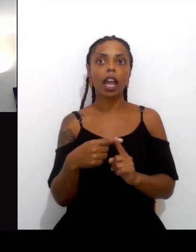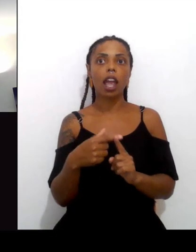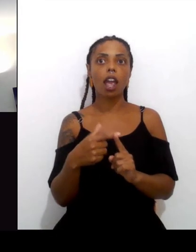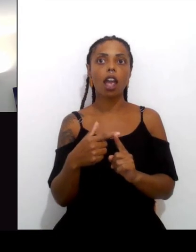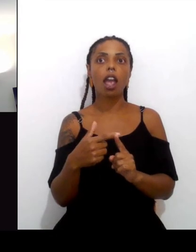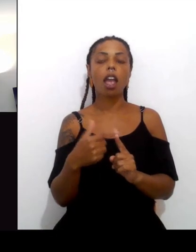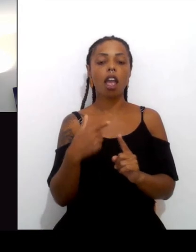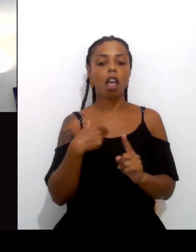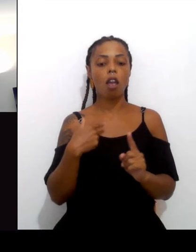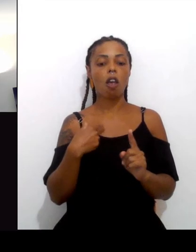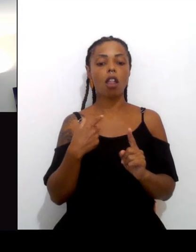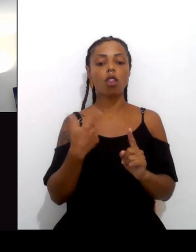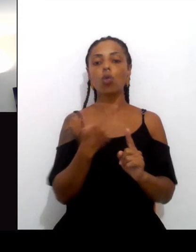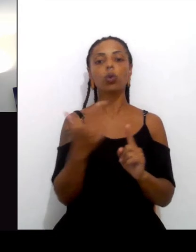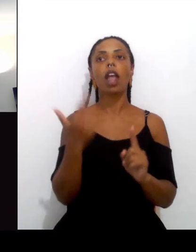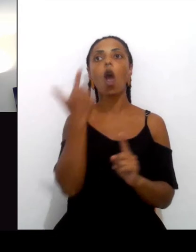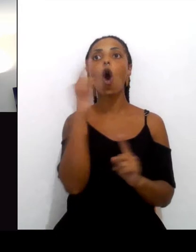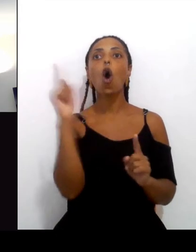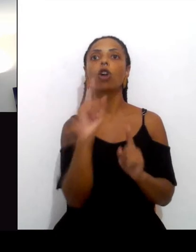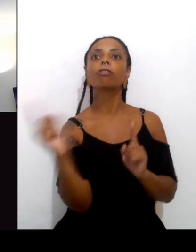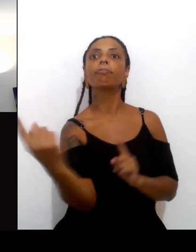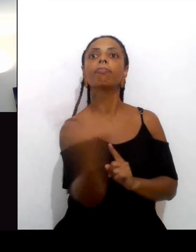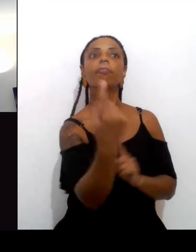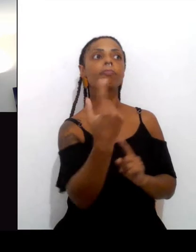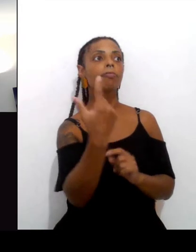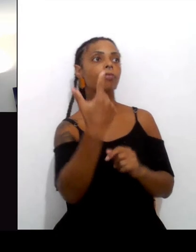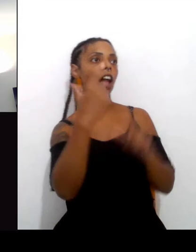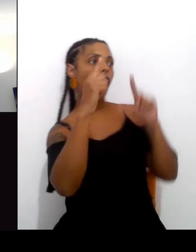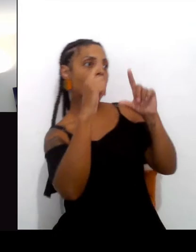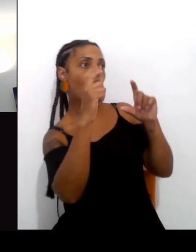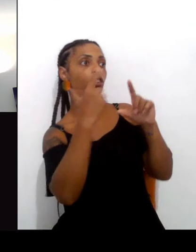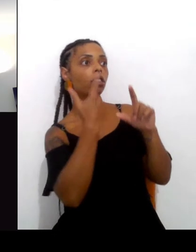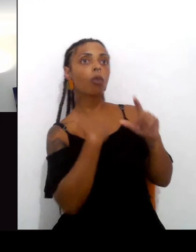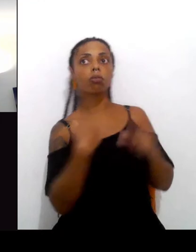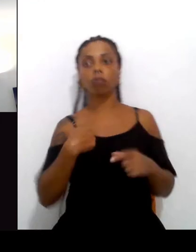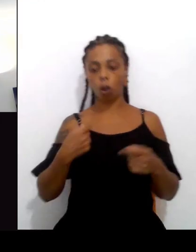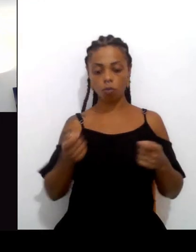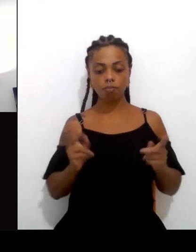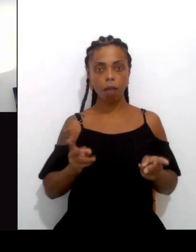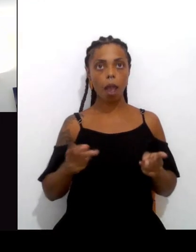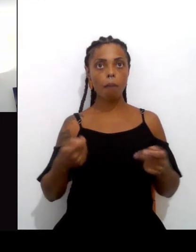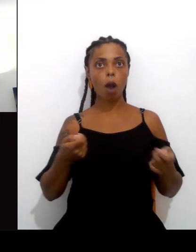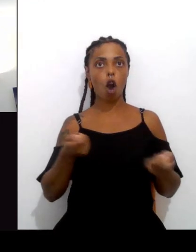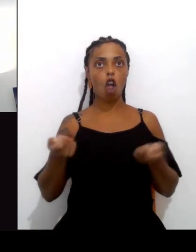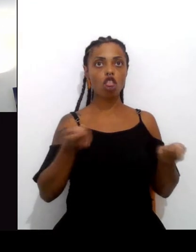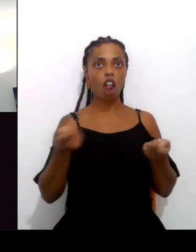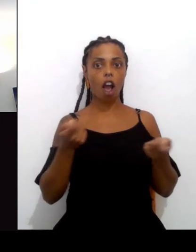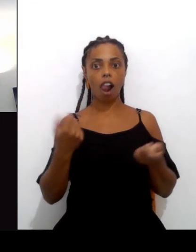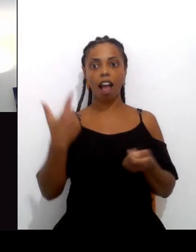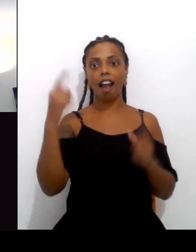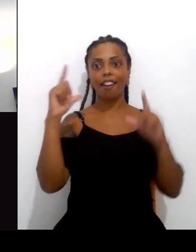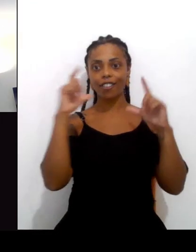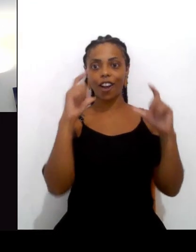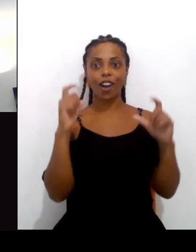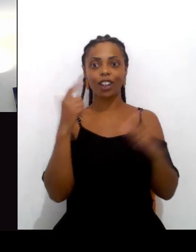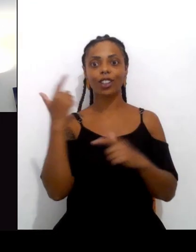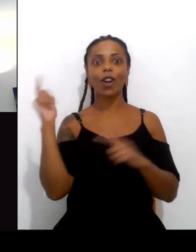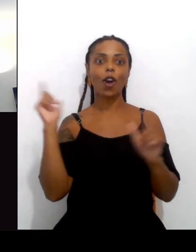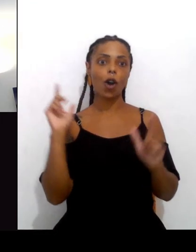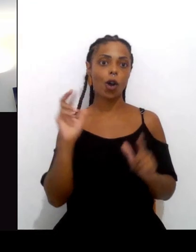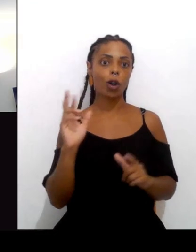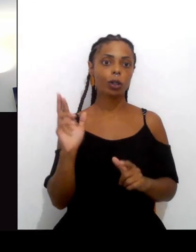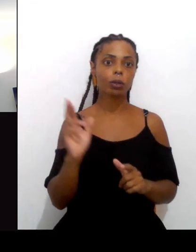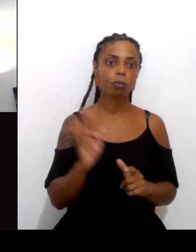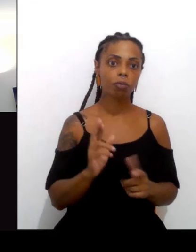uma tentativa retrato produzido pelo outro acho que isso é uma questão interessante para vocês responderem a pensar essa